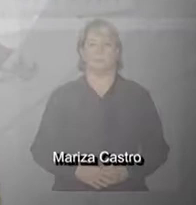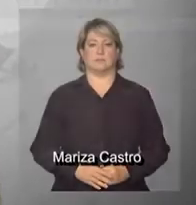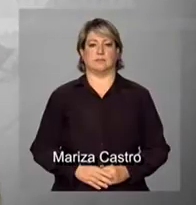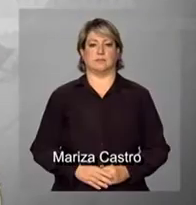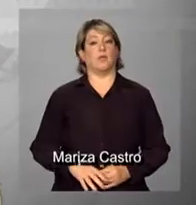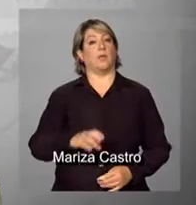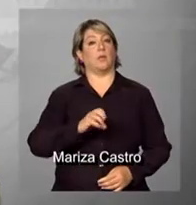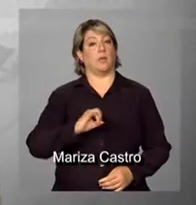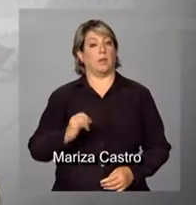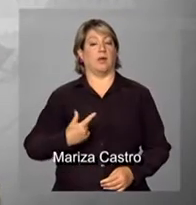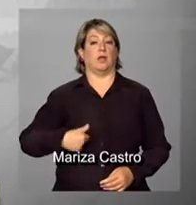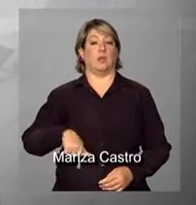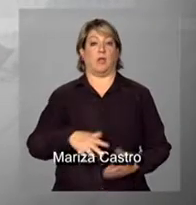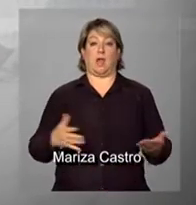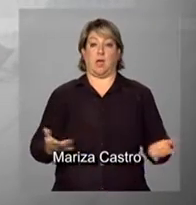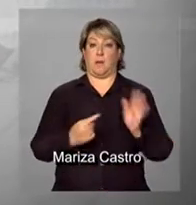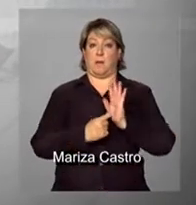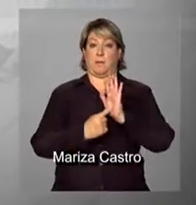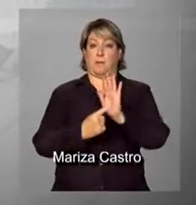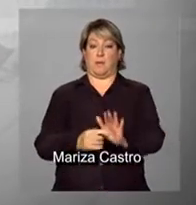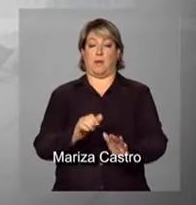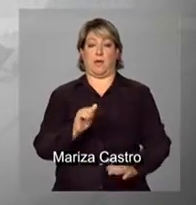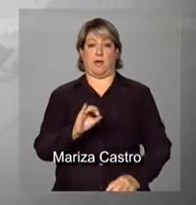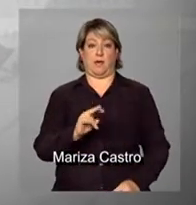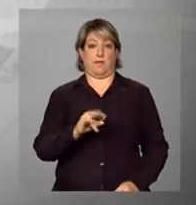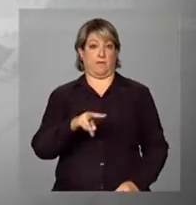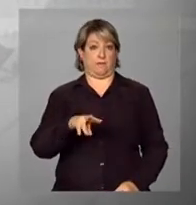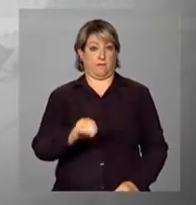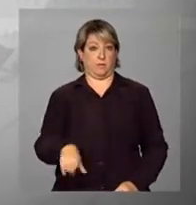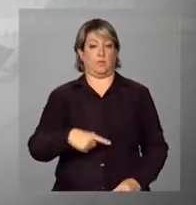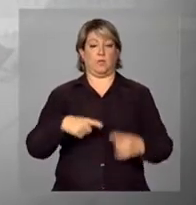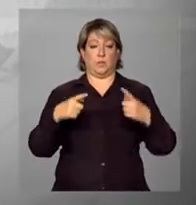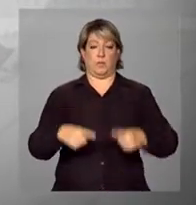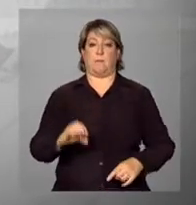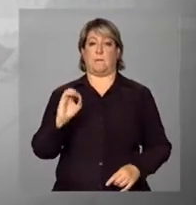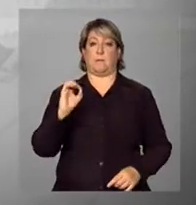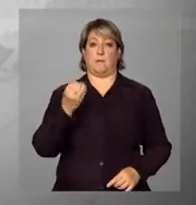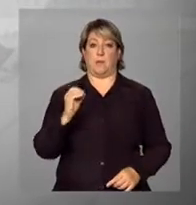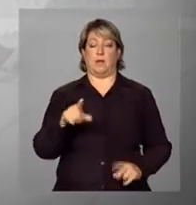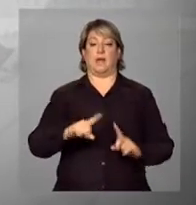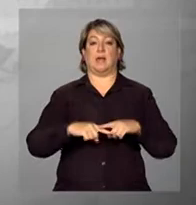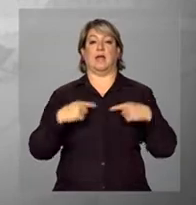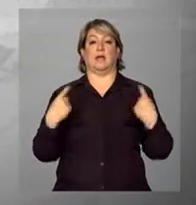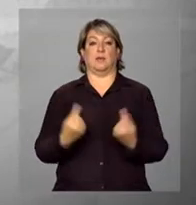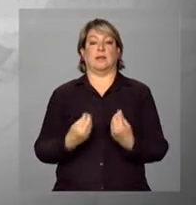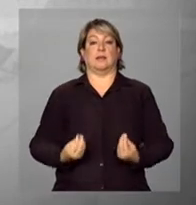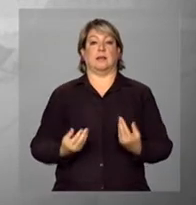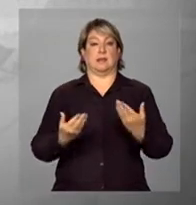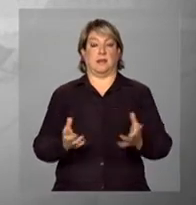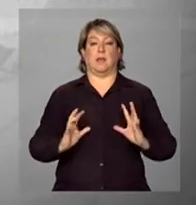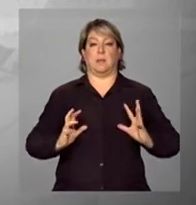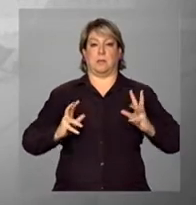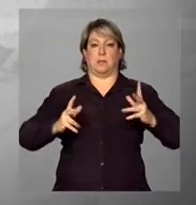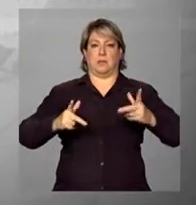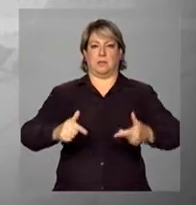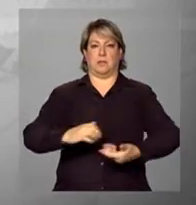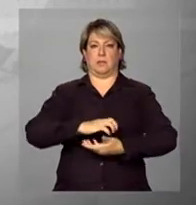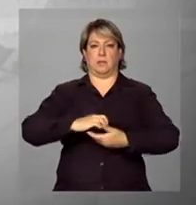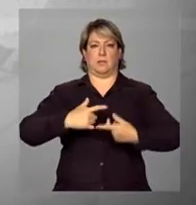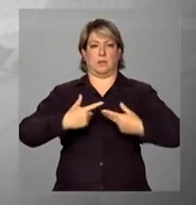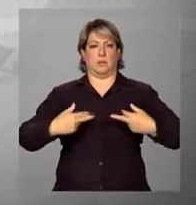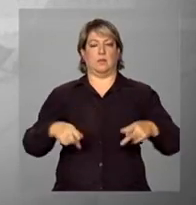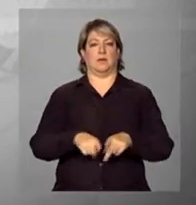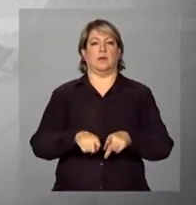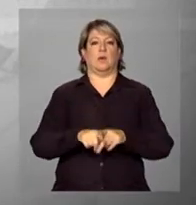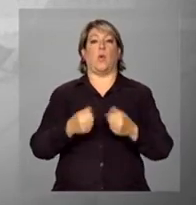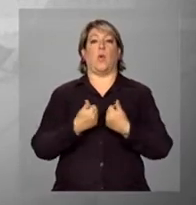Olá, interrompemos a programação para transmitir ao vivo de Porto Alegre cerimônia de entrega de máquinas e ônibus